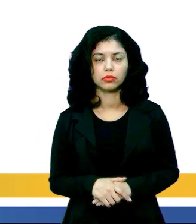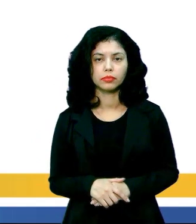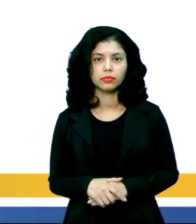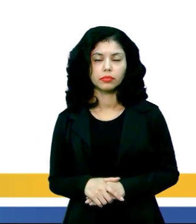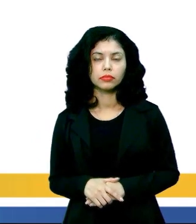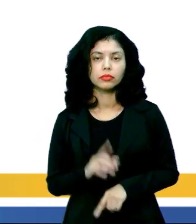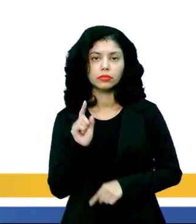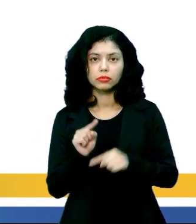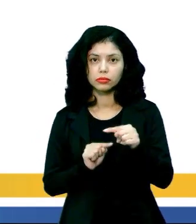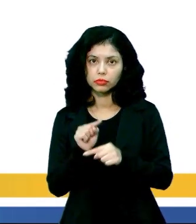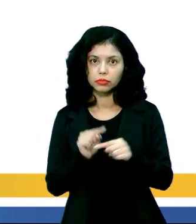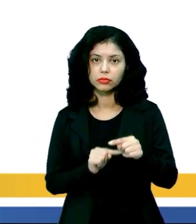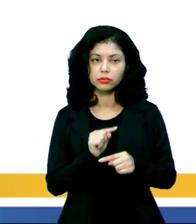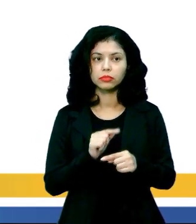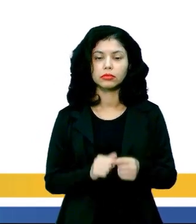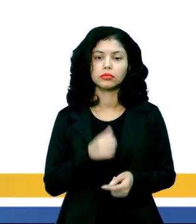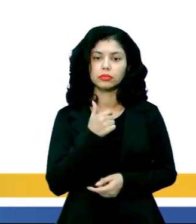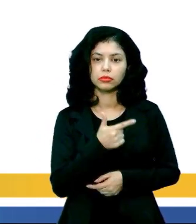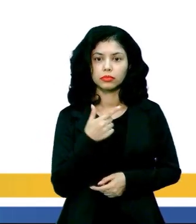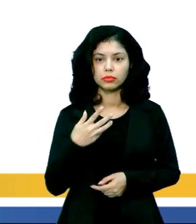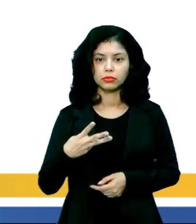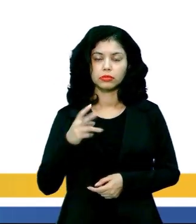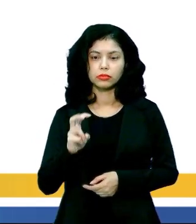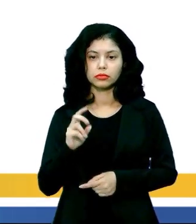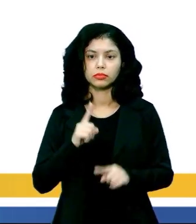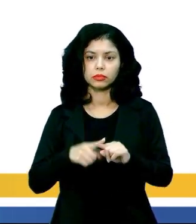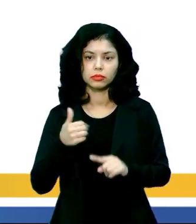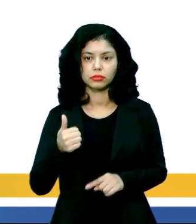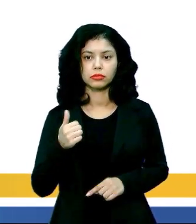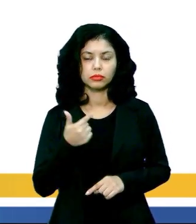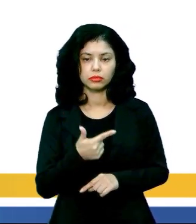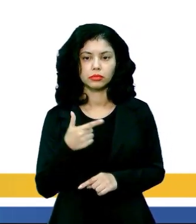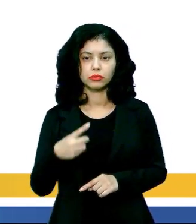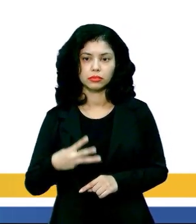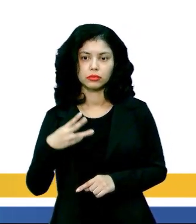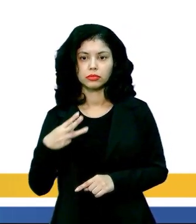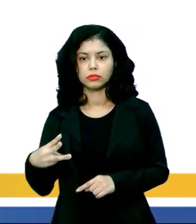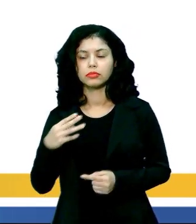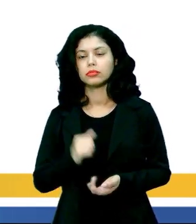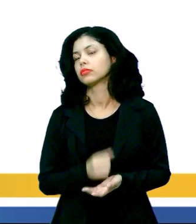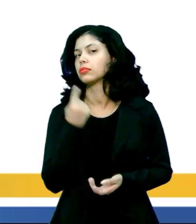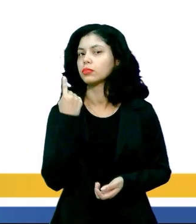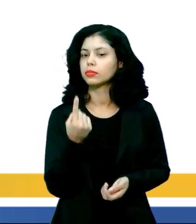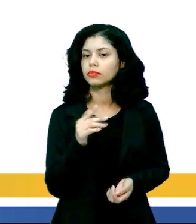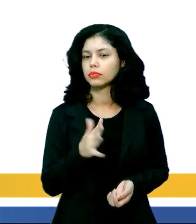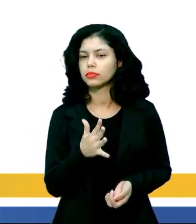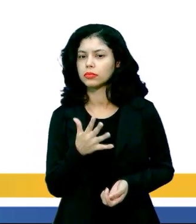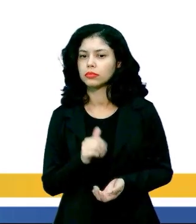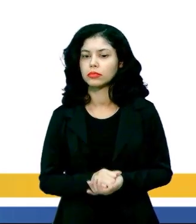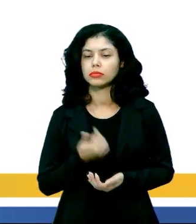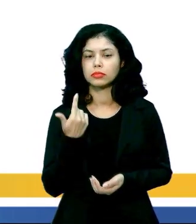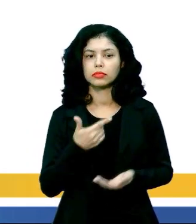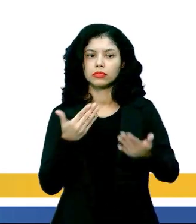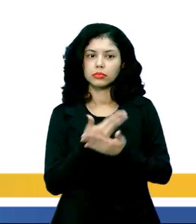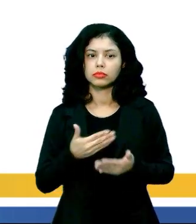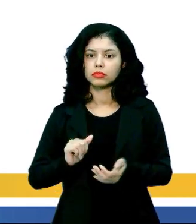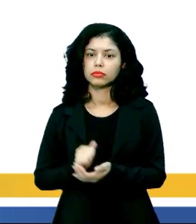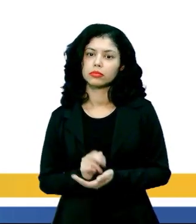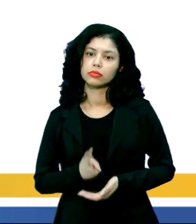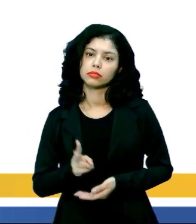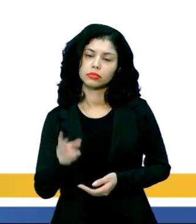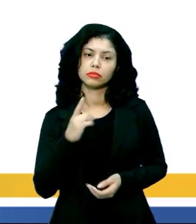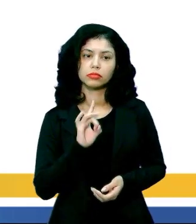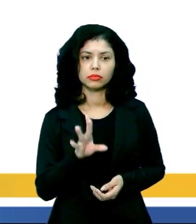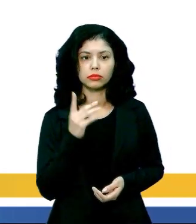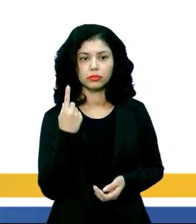1. Então, dividindo 245 para 233, nós vamos ter aproximadamente 1. Conserva-se a potência,